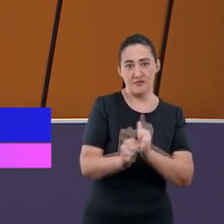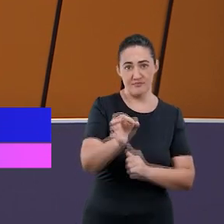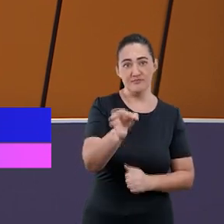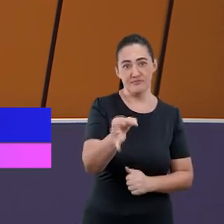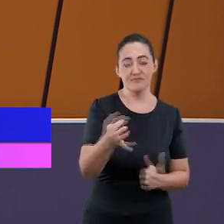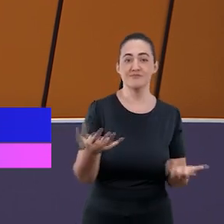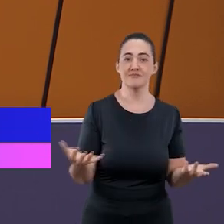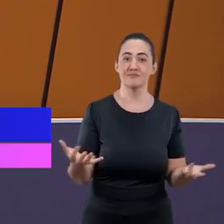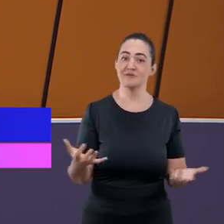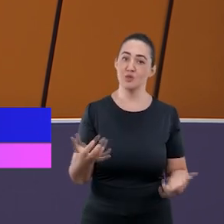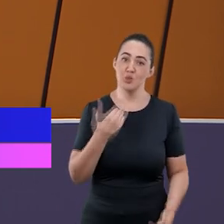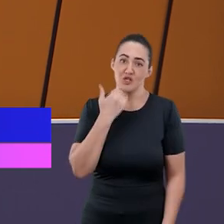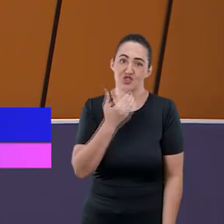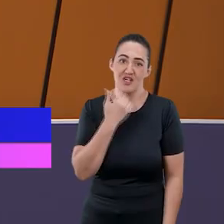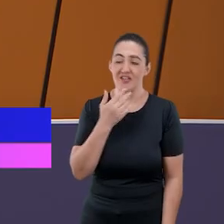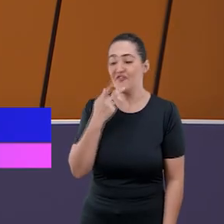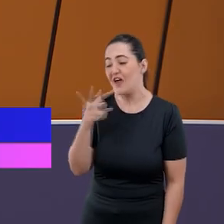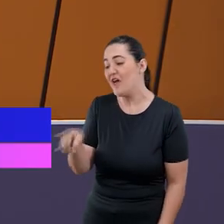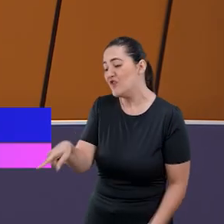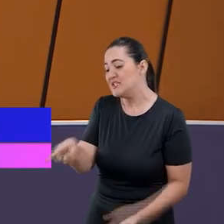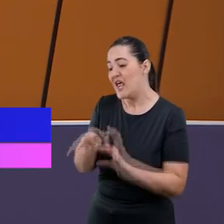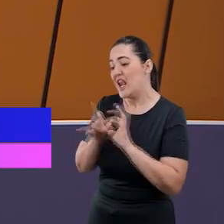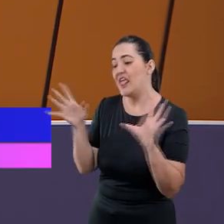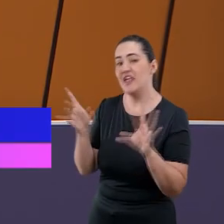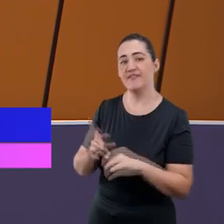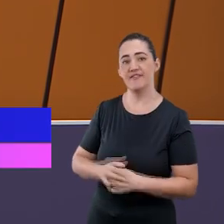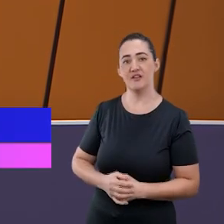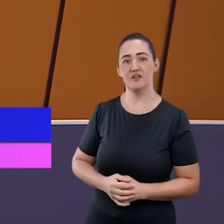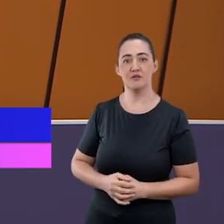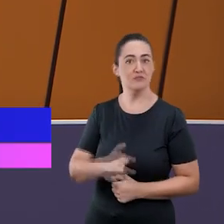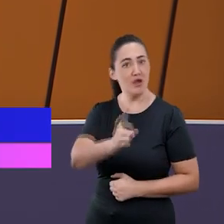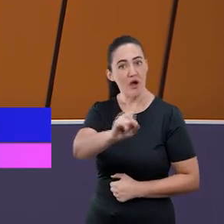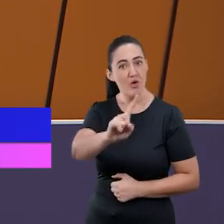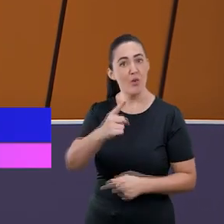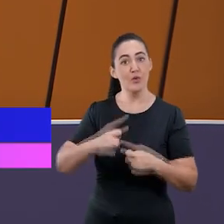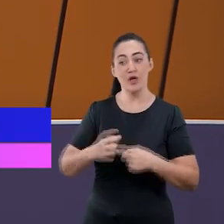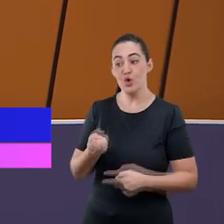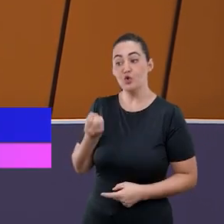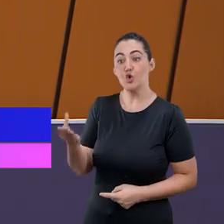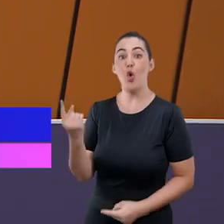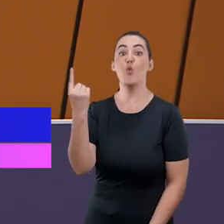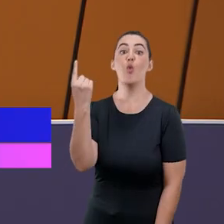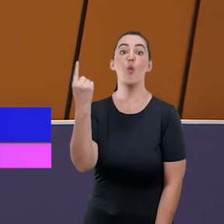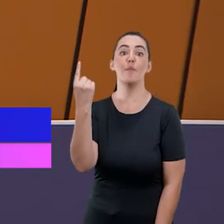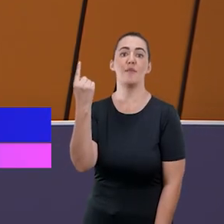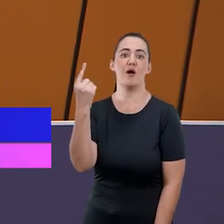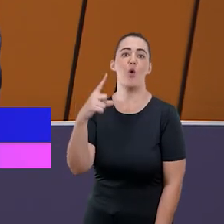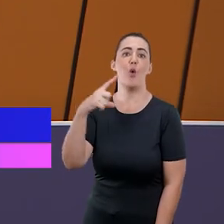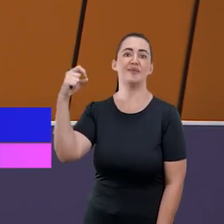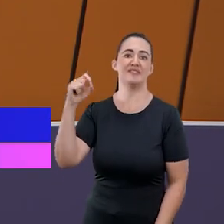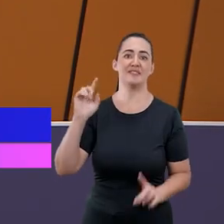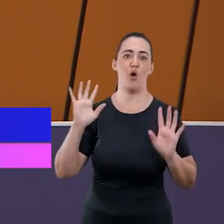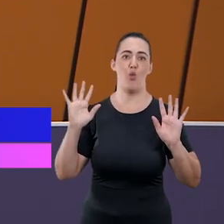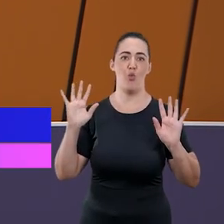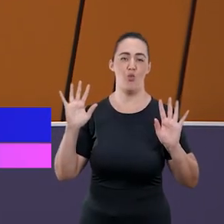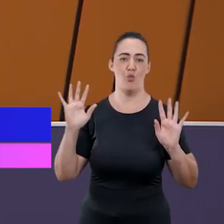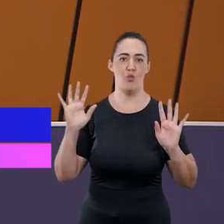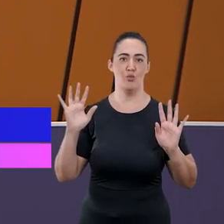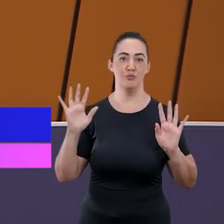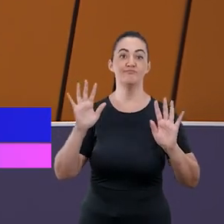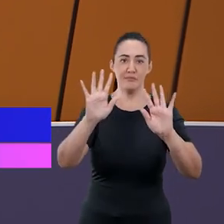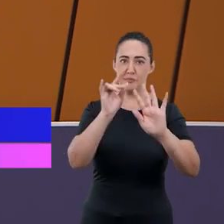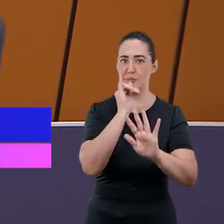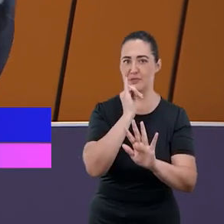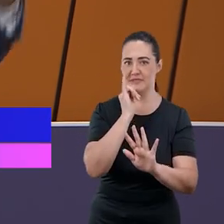comer, então eu digo assim, olha, coma o arroz, porque arroz é a única coisa que tem para comer. O que eu quero dizer com isso é que, se Deus tivesse criado o